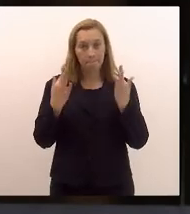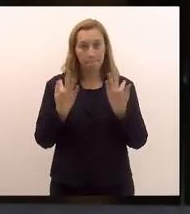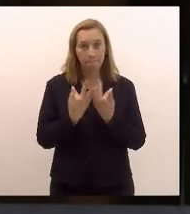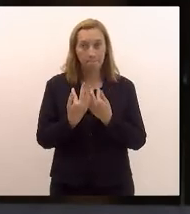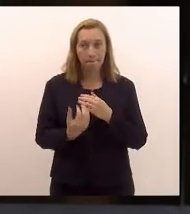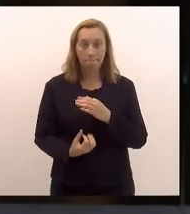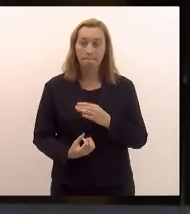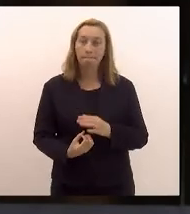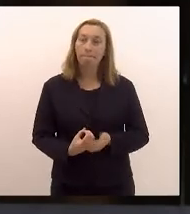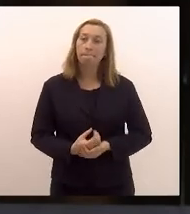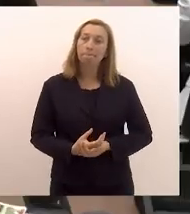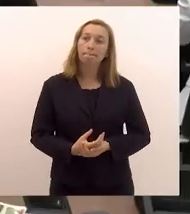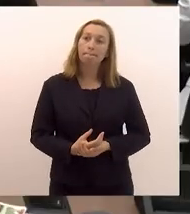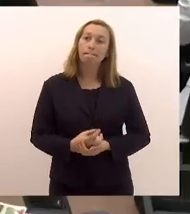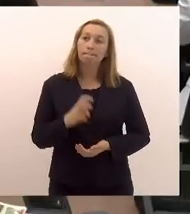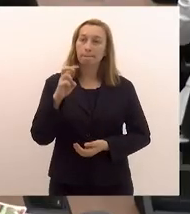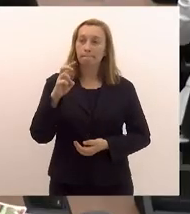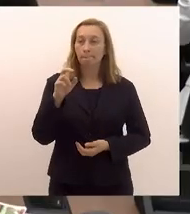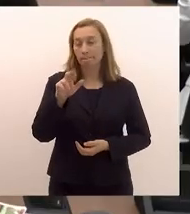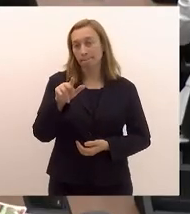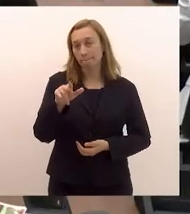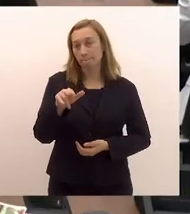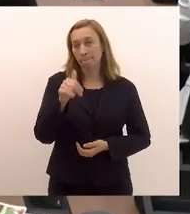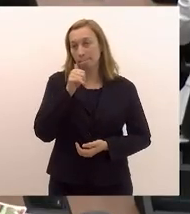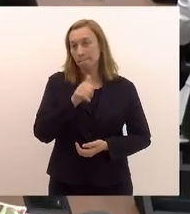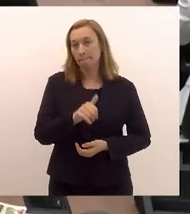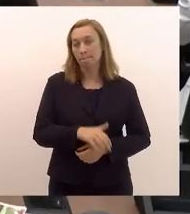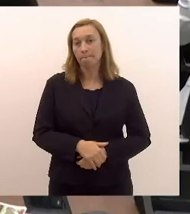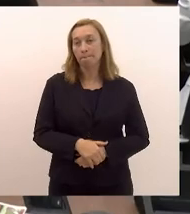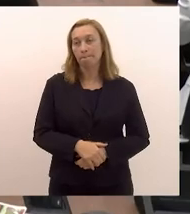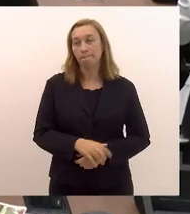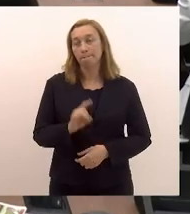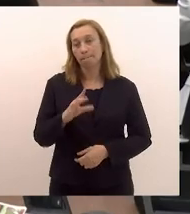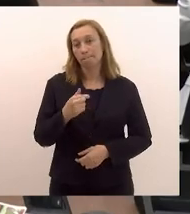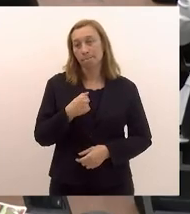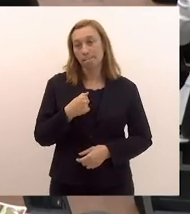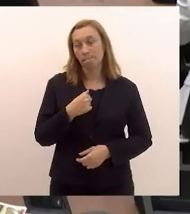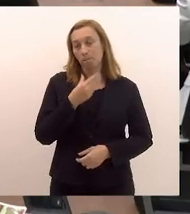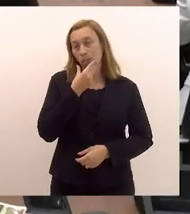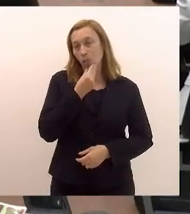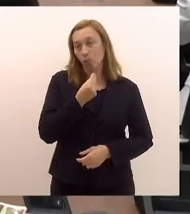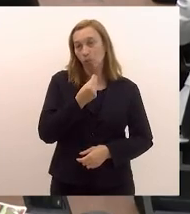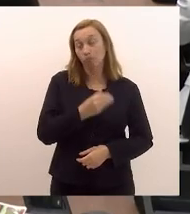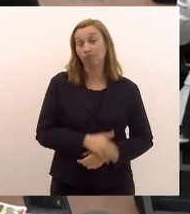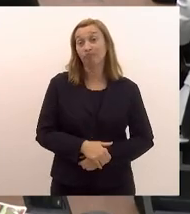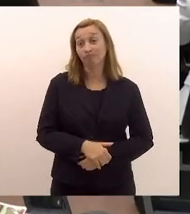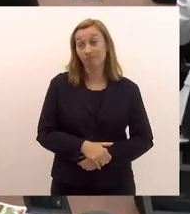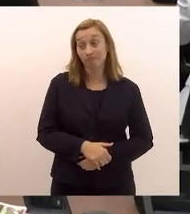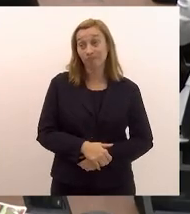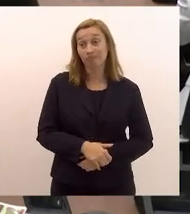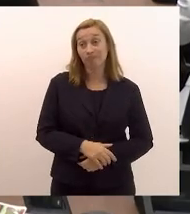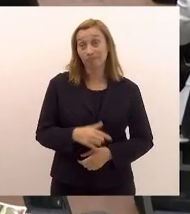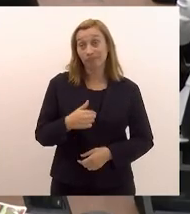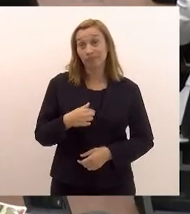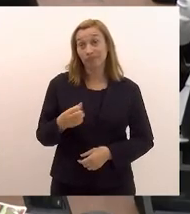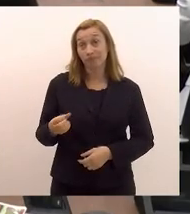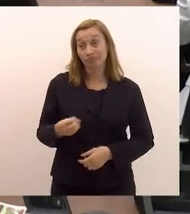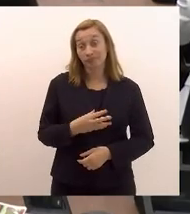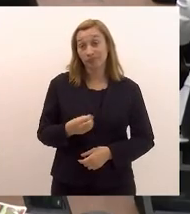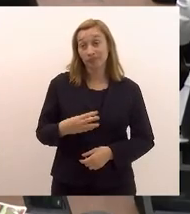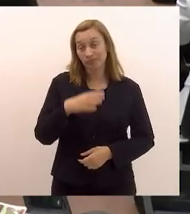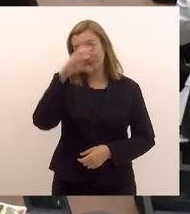constituída cinco irmãs é só eu de homem então desde cedo